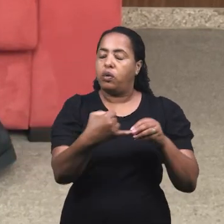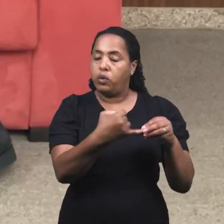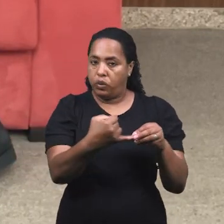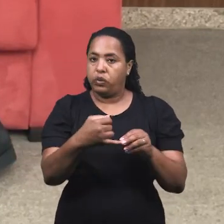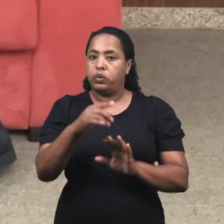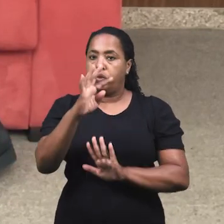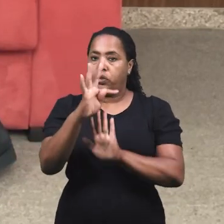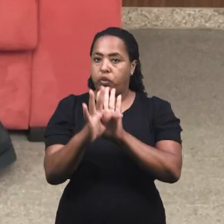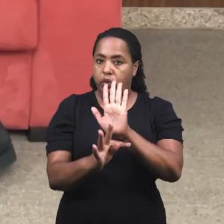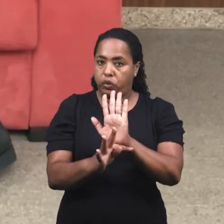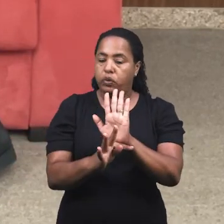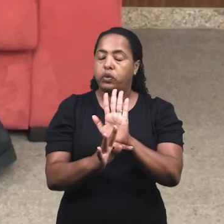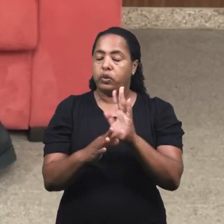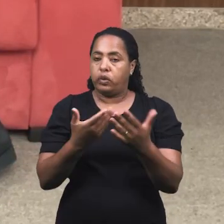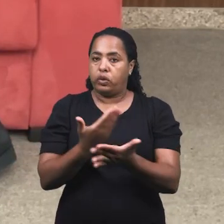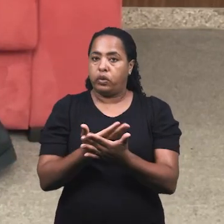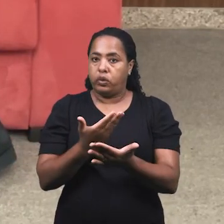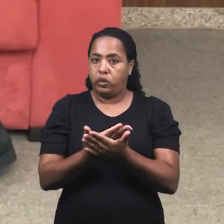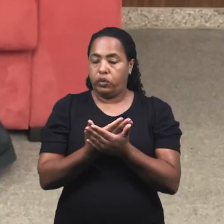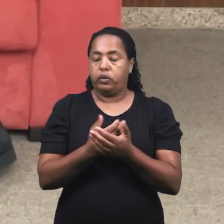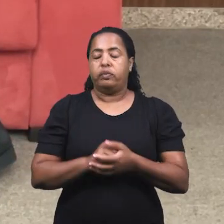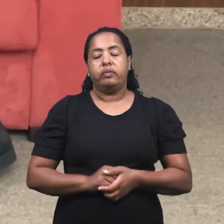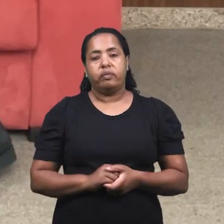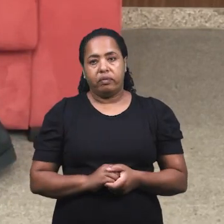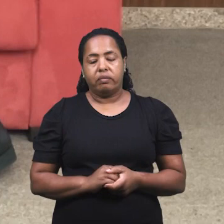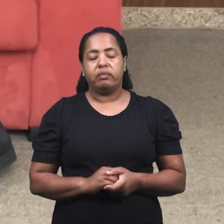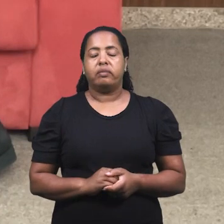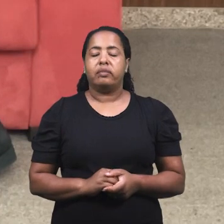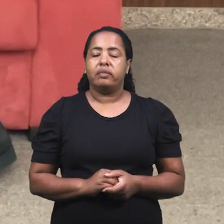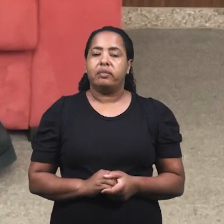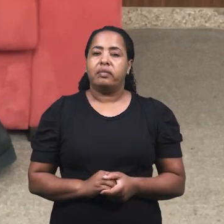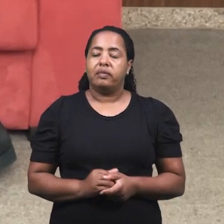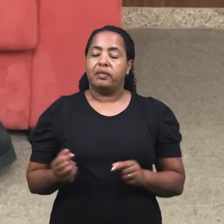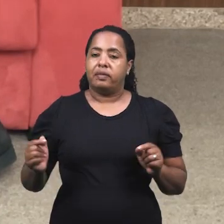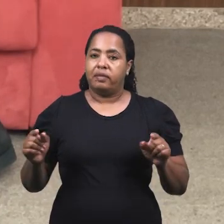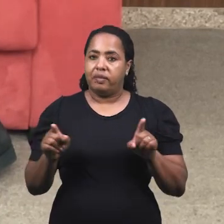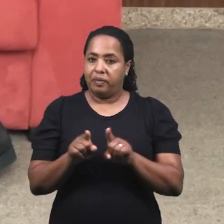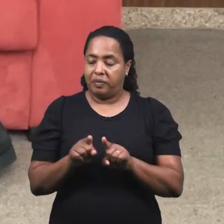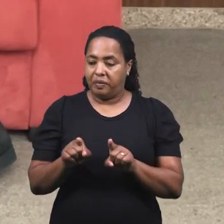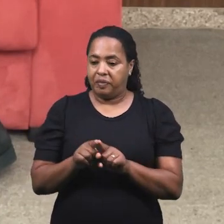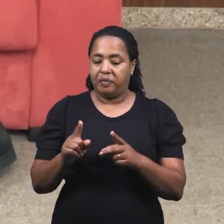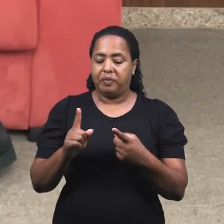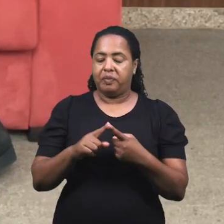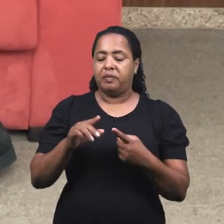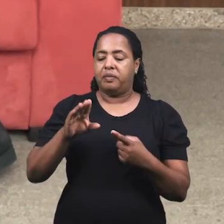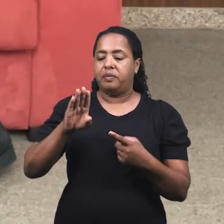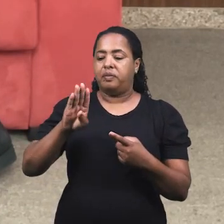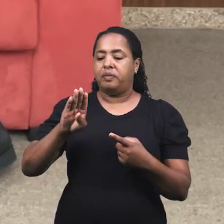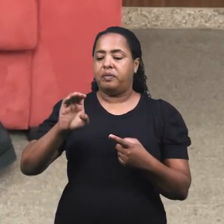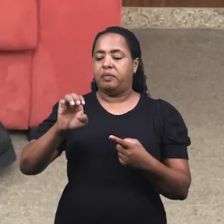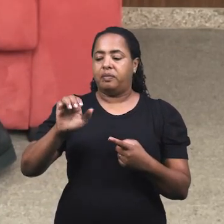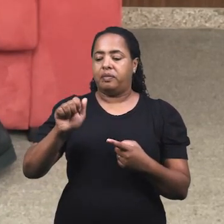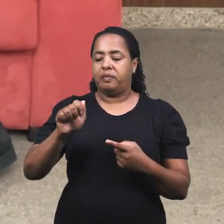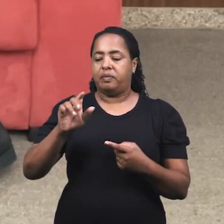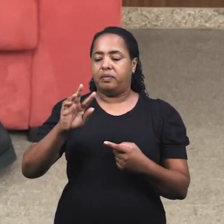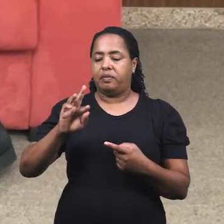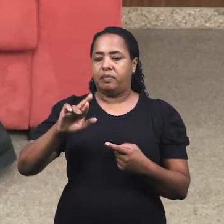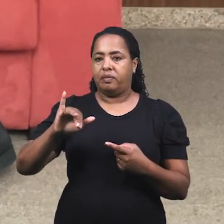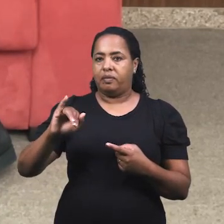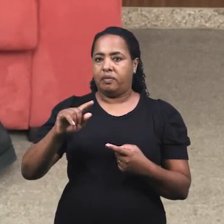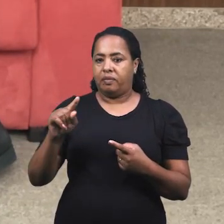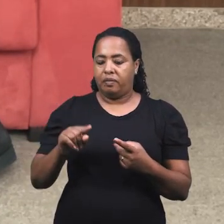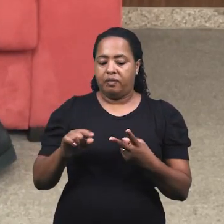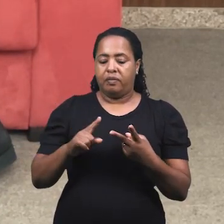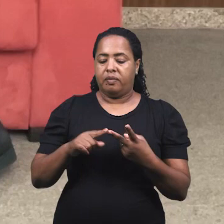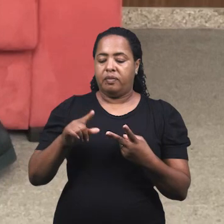a Josué aqui no texto onde nós temos estudado. É verdade. Vejam que tanto a Beatriz quanto a